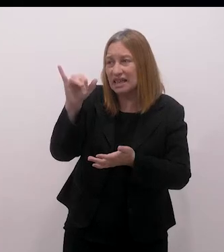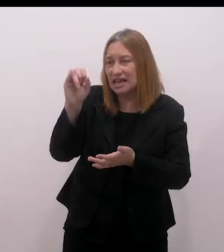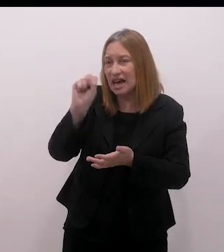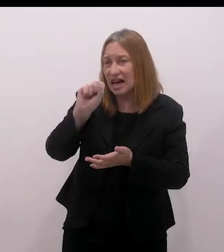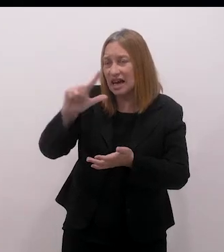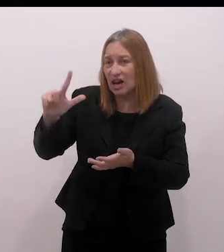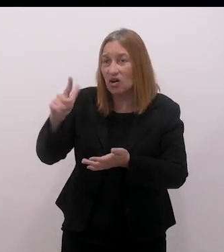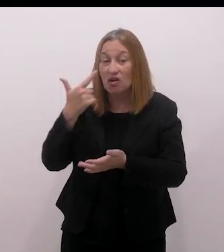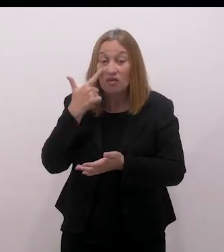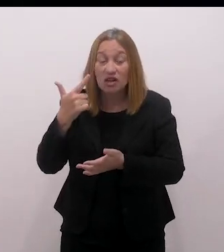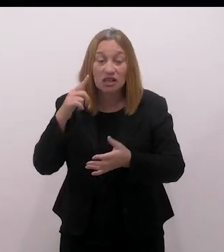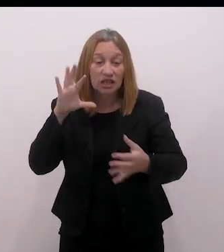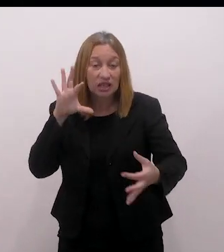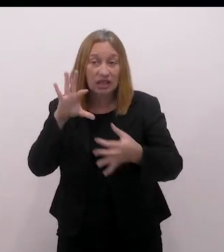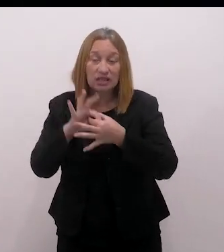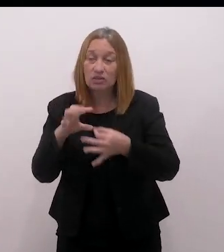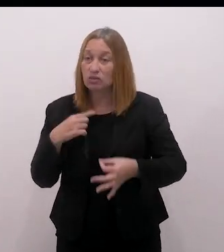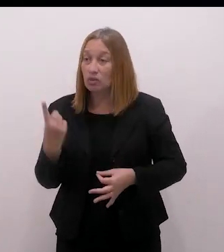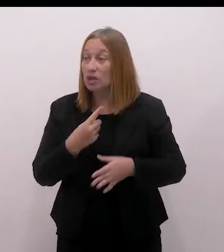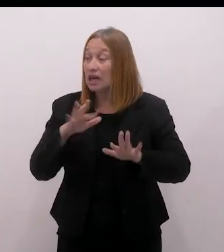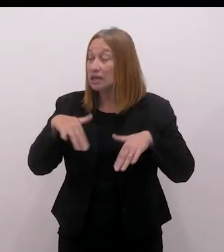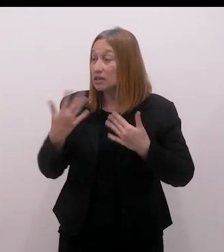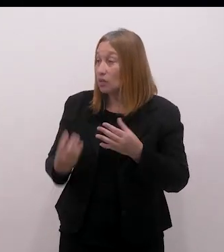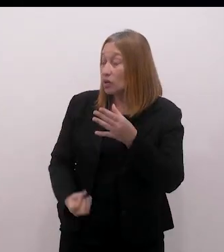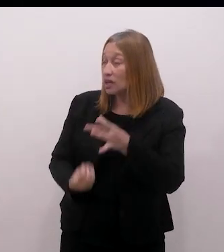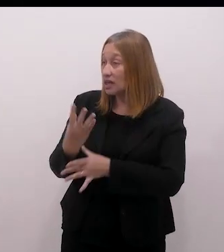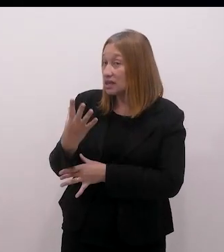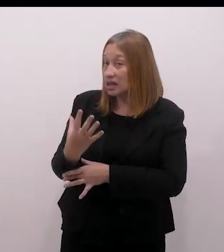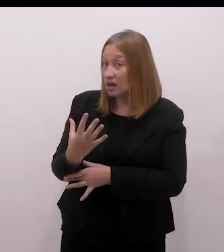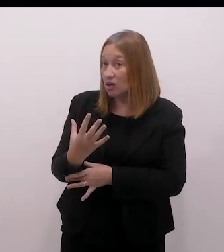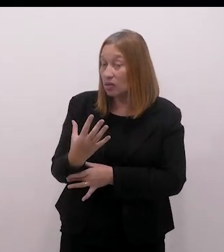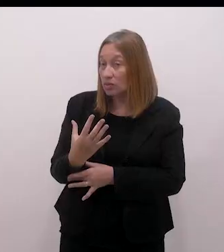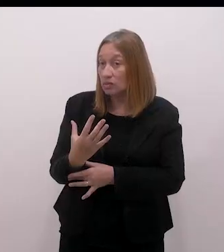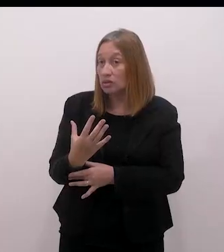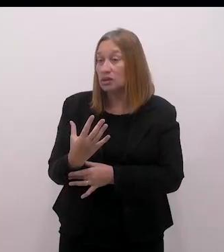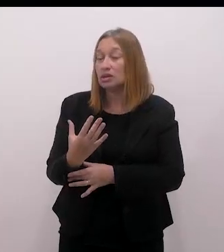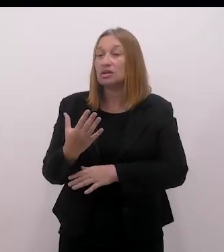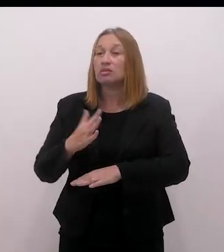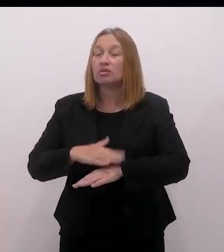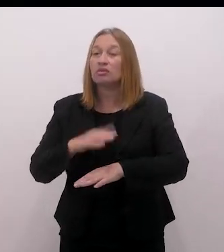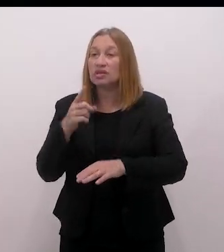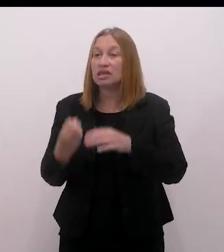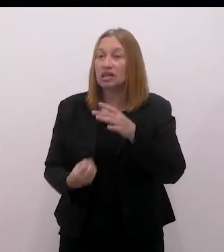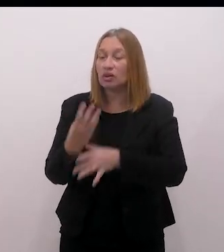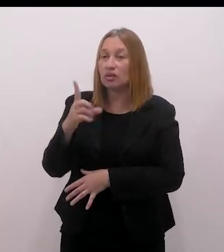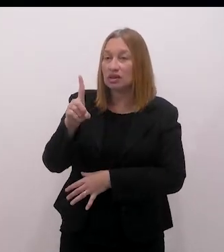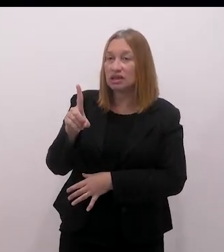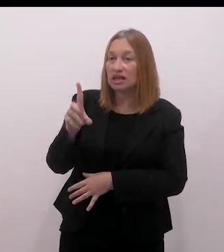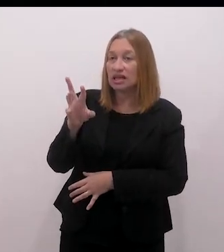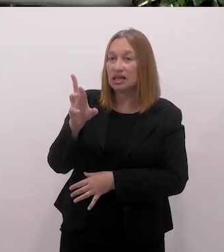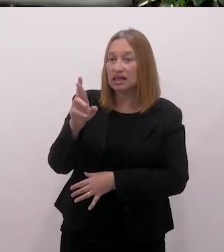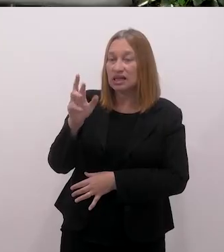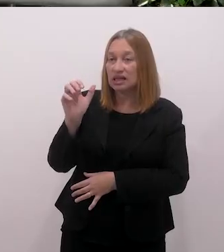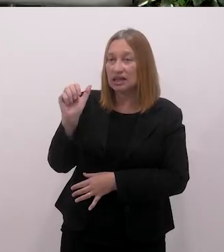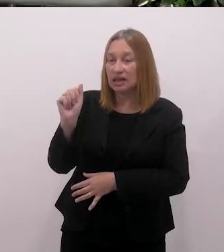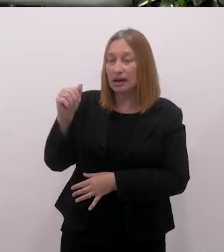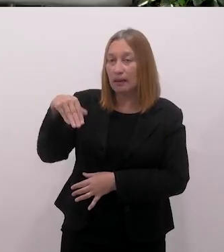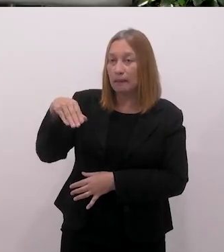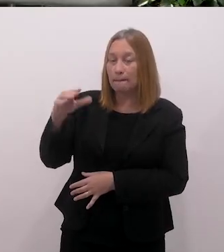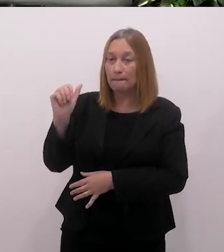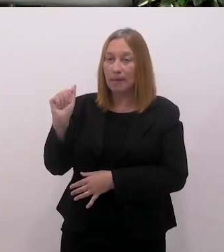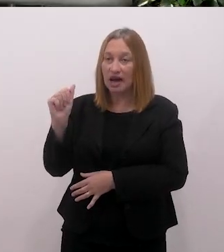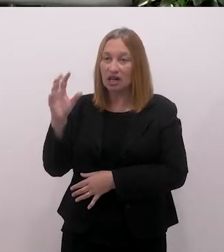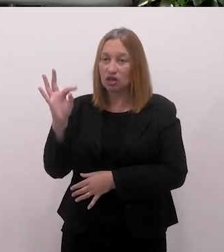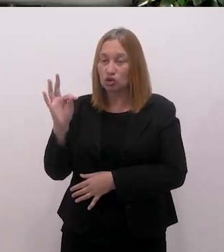patriarcal que colocou a gente nesse lugar. Então, olha aqui o nosso elo. E aí eu construí a partir desses... E aí você criou a